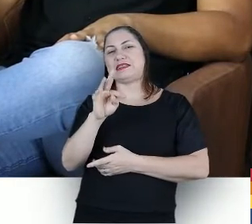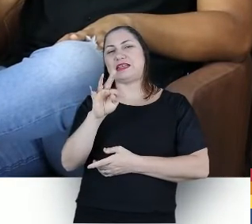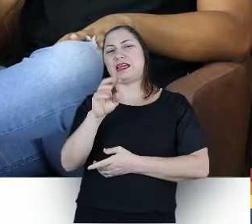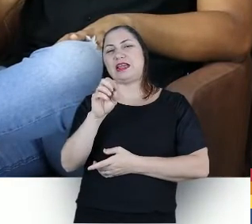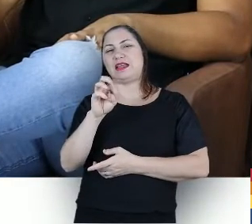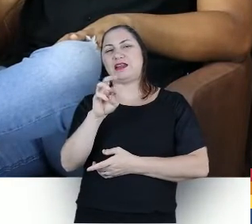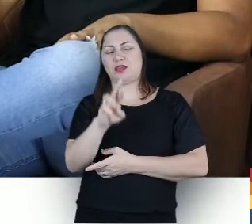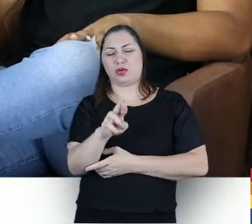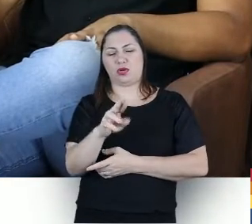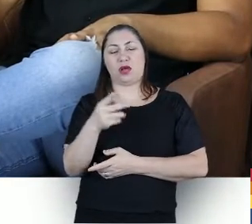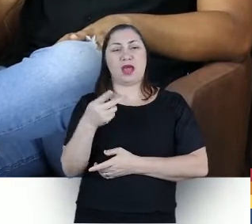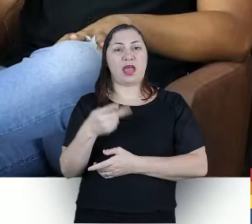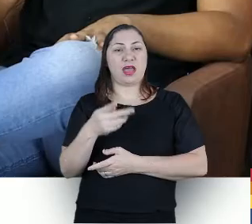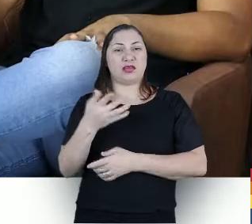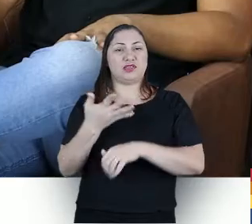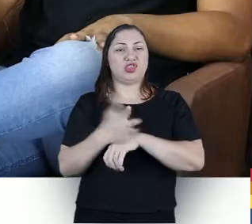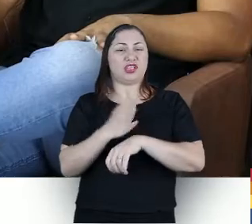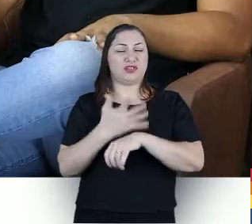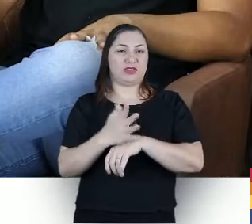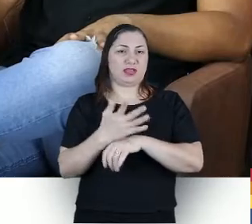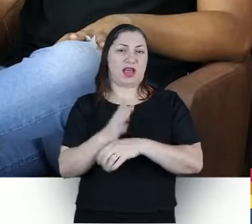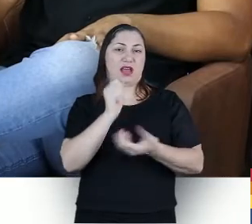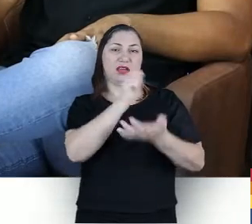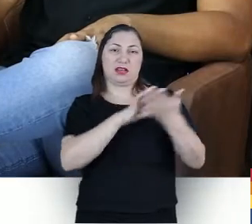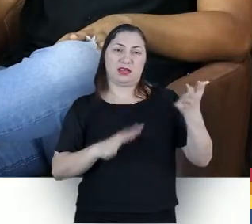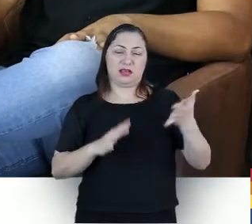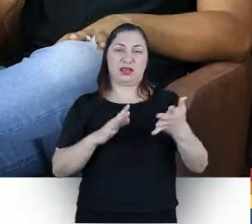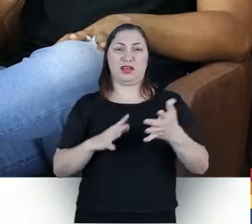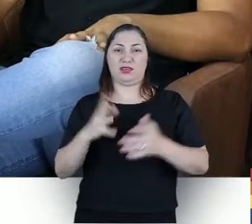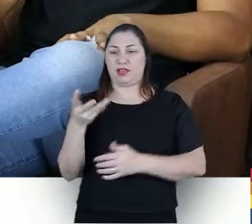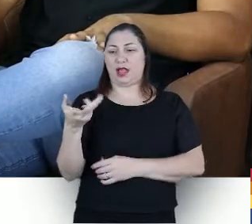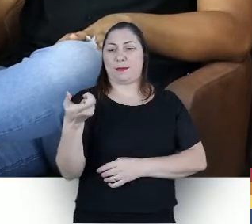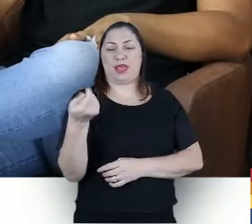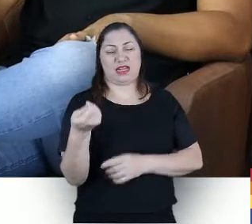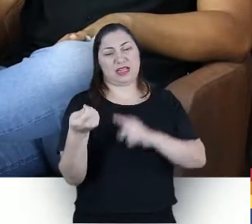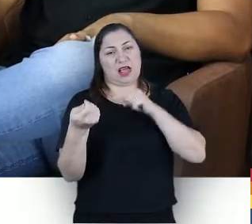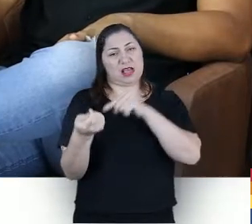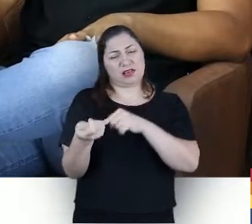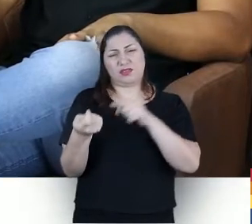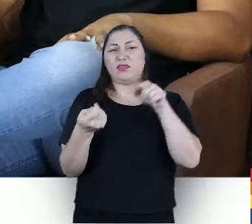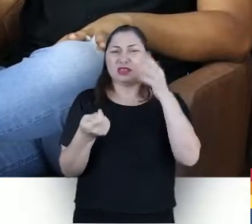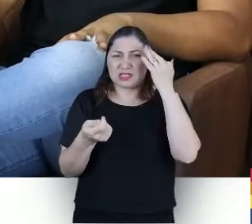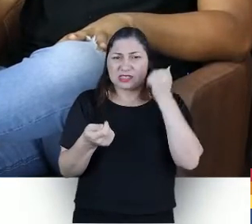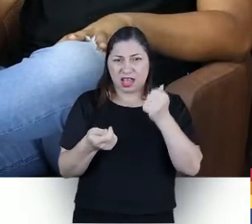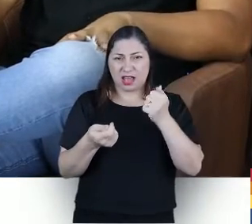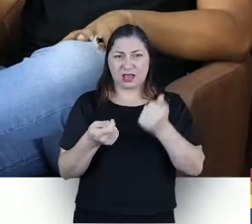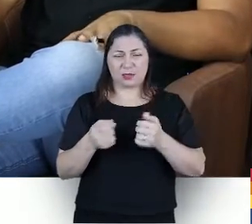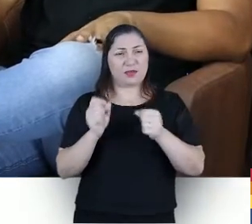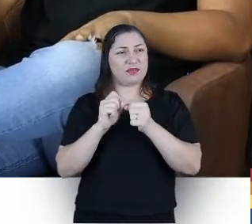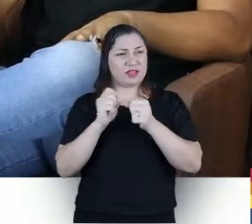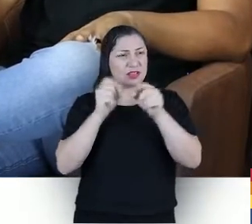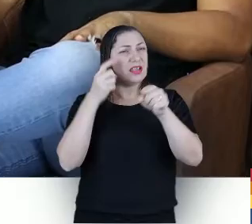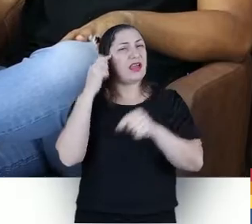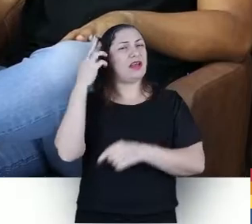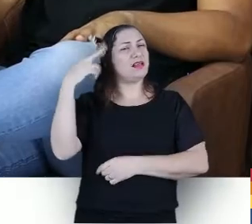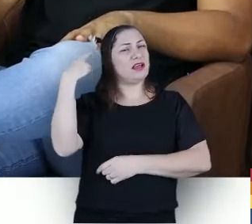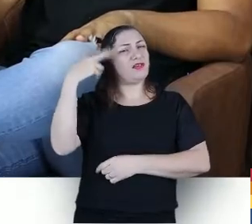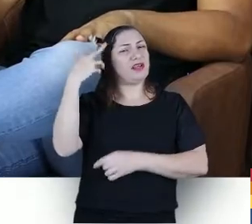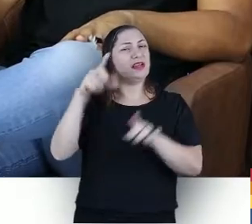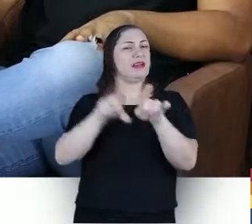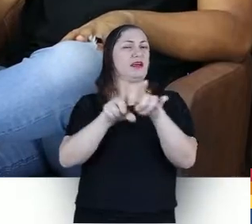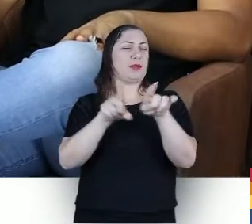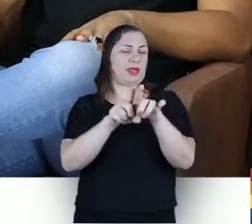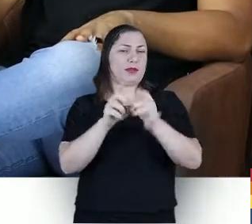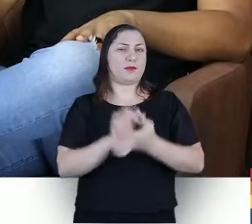entende o que está sendo pedido para ele, aí já é outra história. Né? Então, eu gosto muito de dizer, o objetivo era esse. Perfeito. Ou então, o descritor